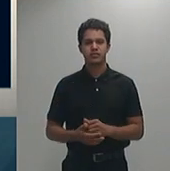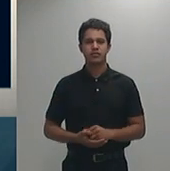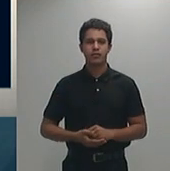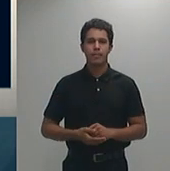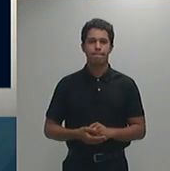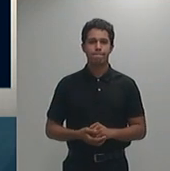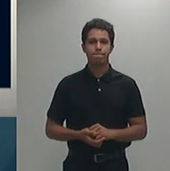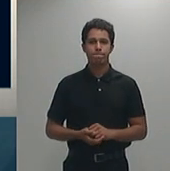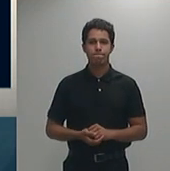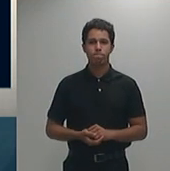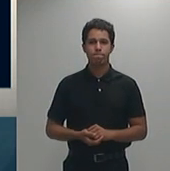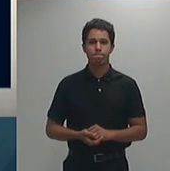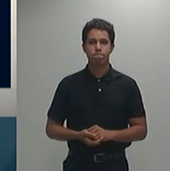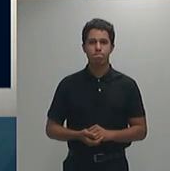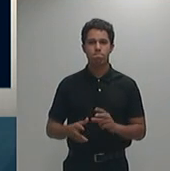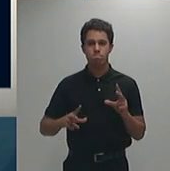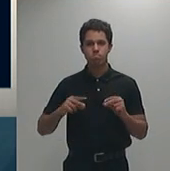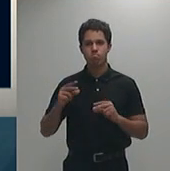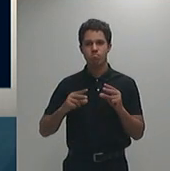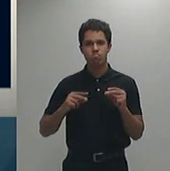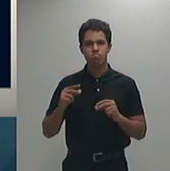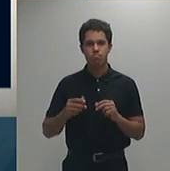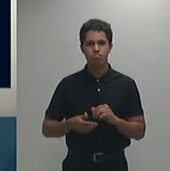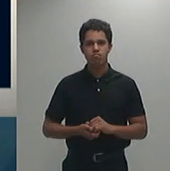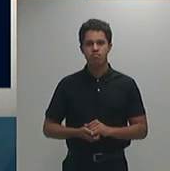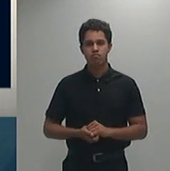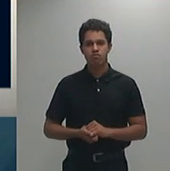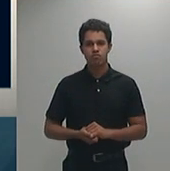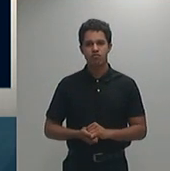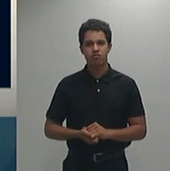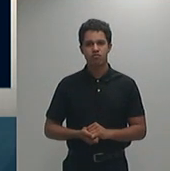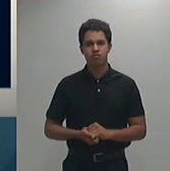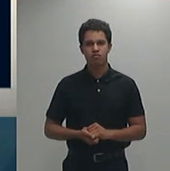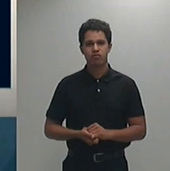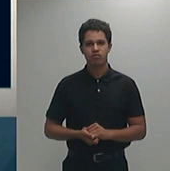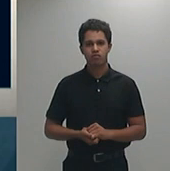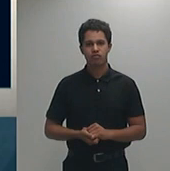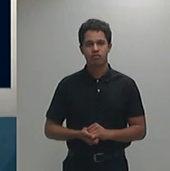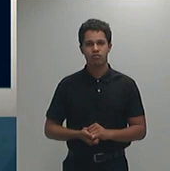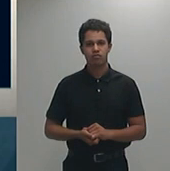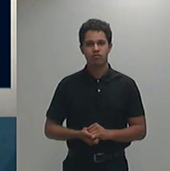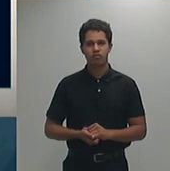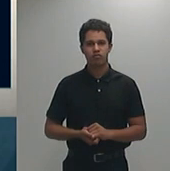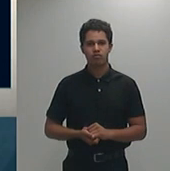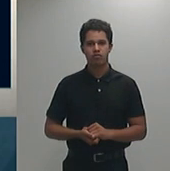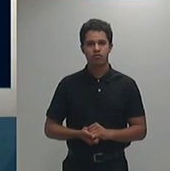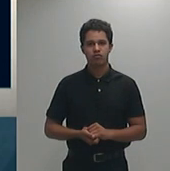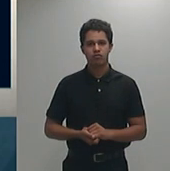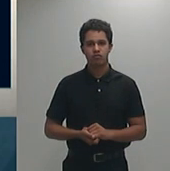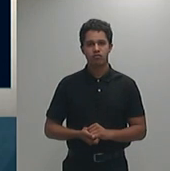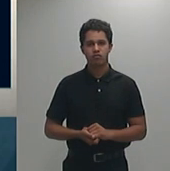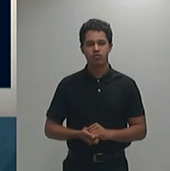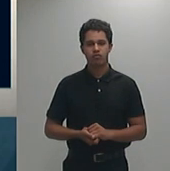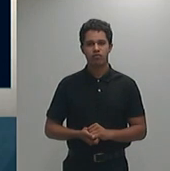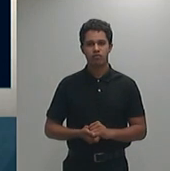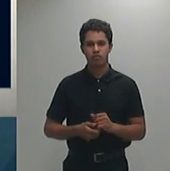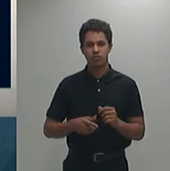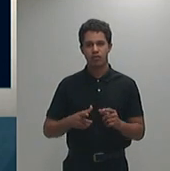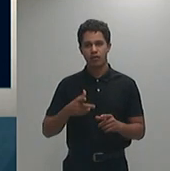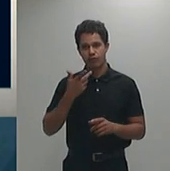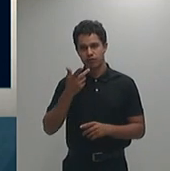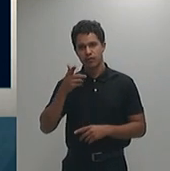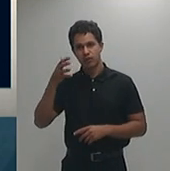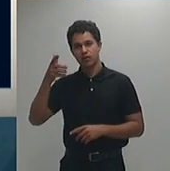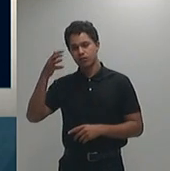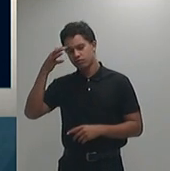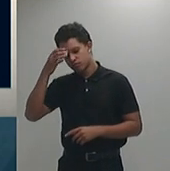Geral do processo e como existem no direito norte-americano e tendo bem ministros Museu